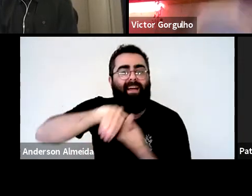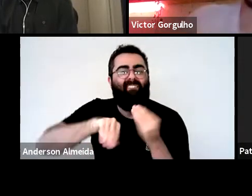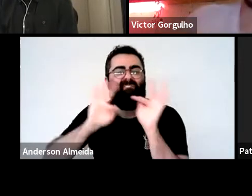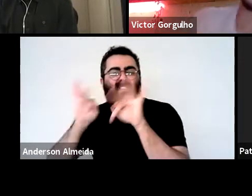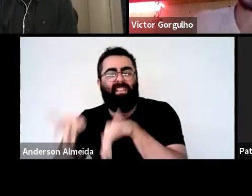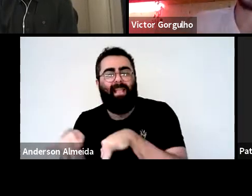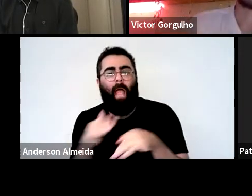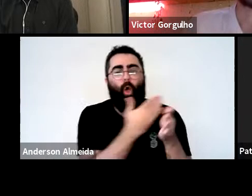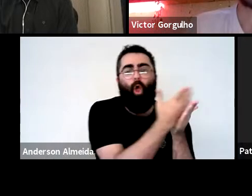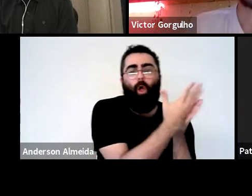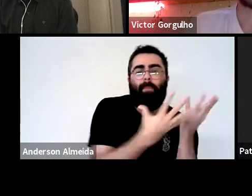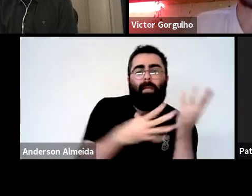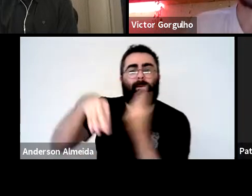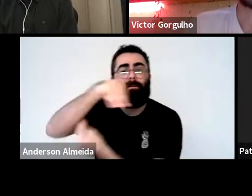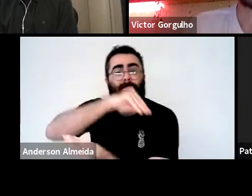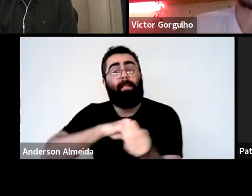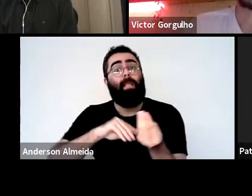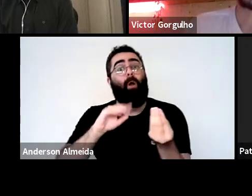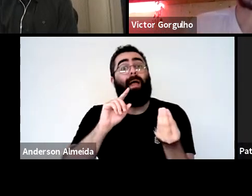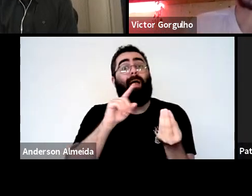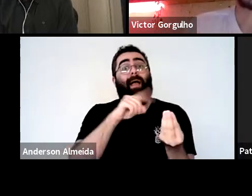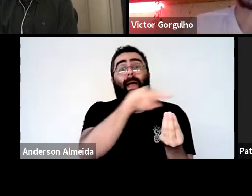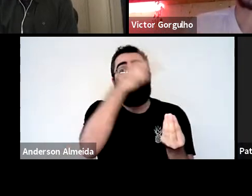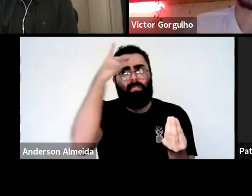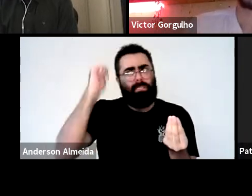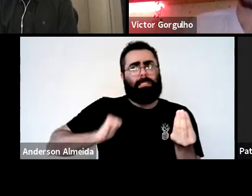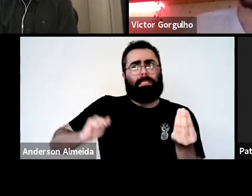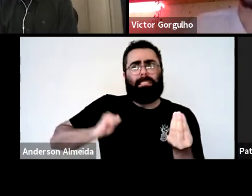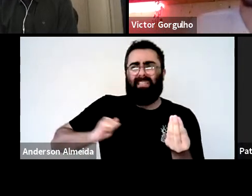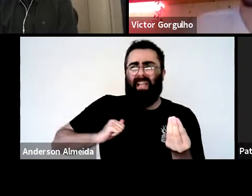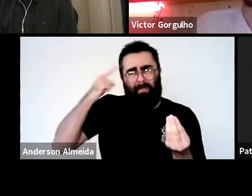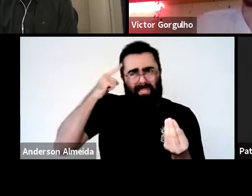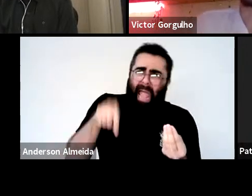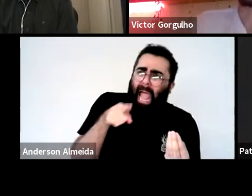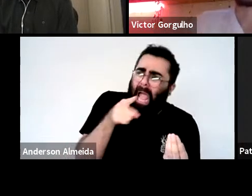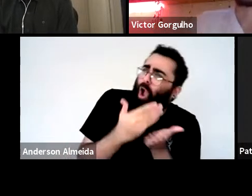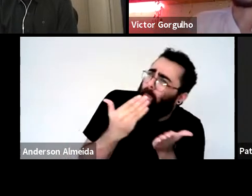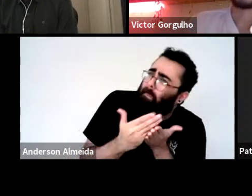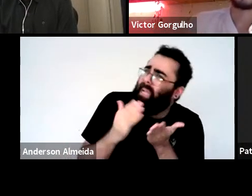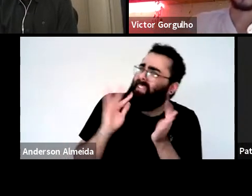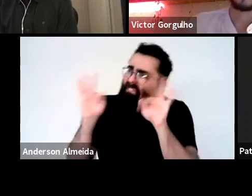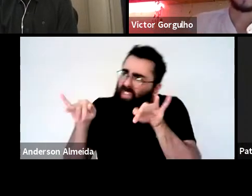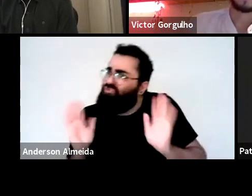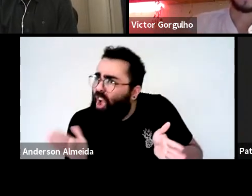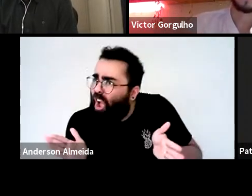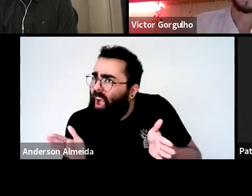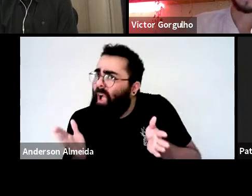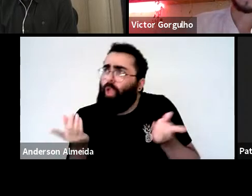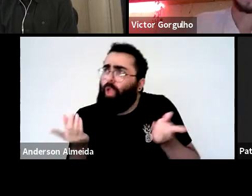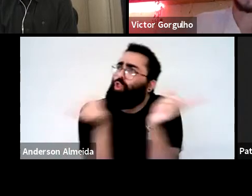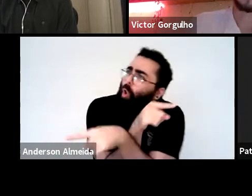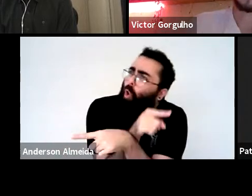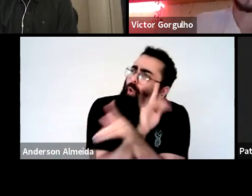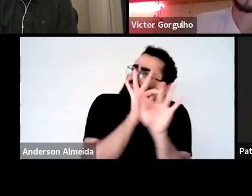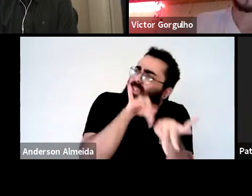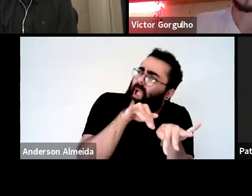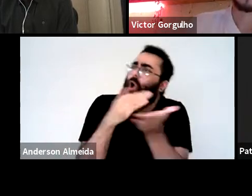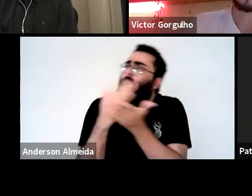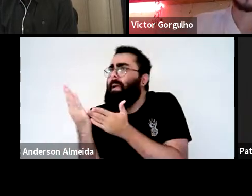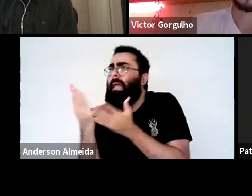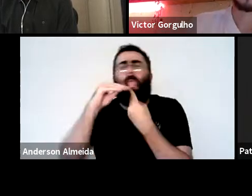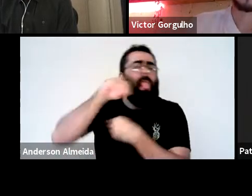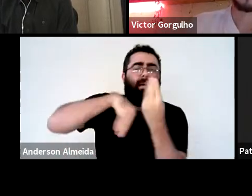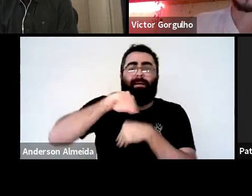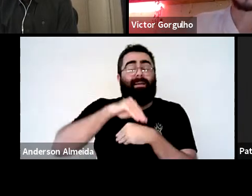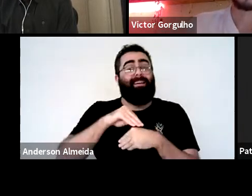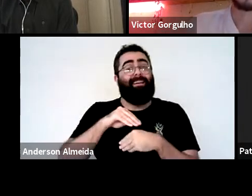para acontecer, o que é para acontecer, já está acontecendo. Então, uhum. essa ansiedade, ela, para a gente, era interessante mantê-la durante todo o